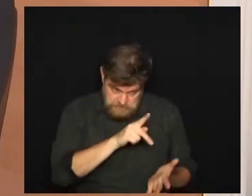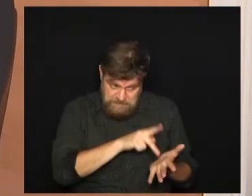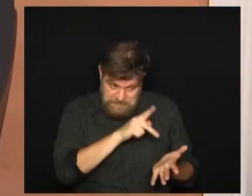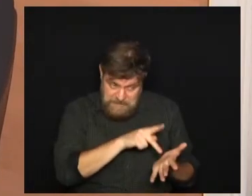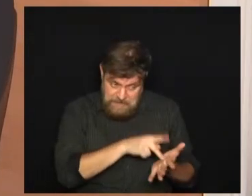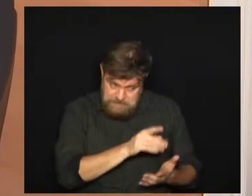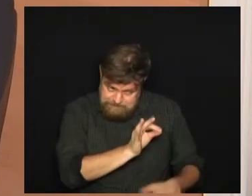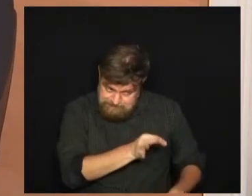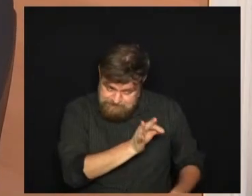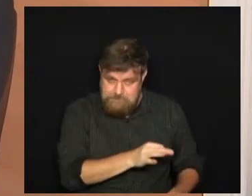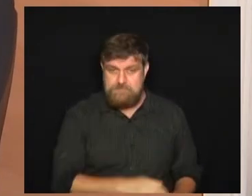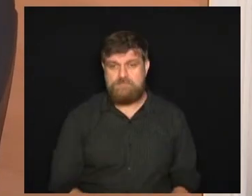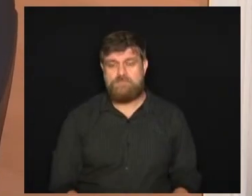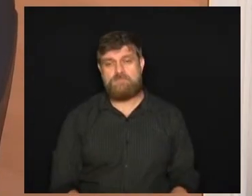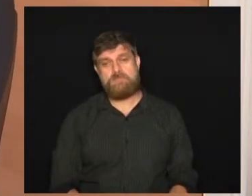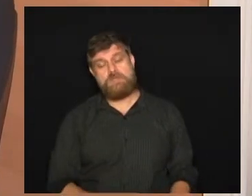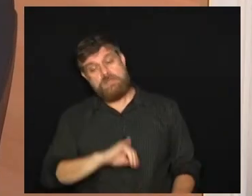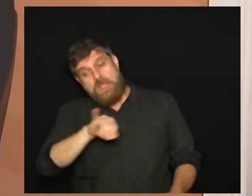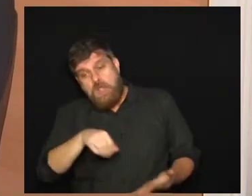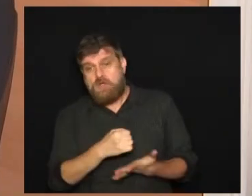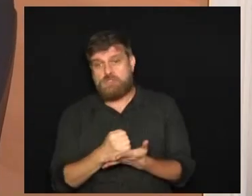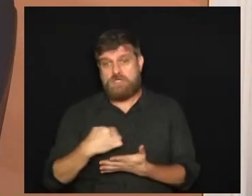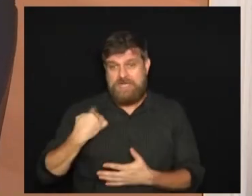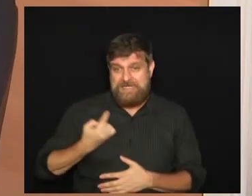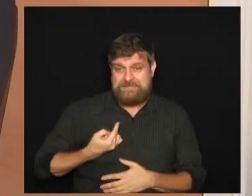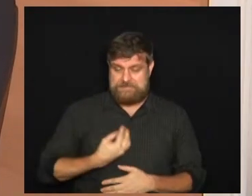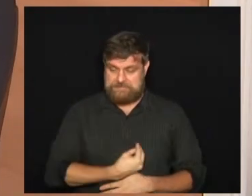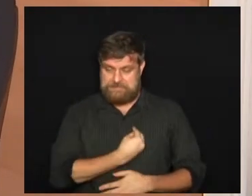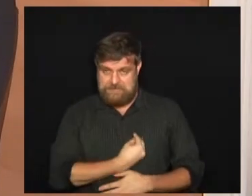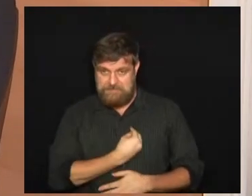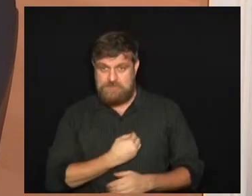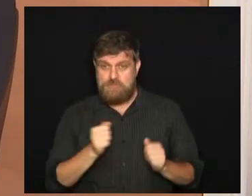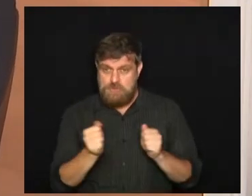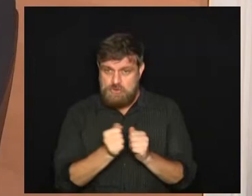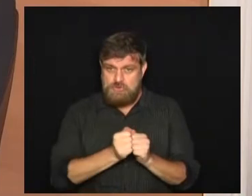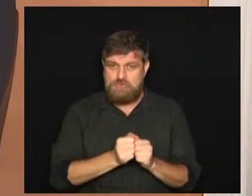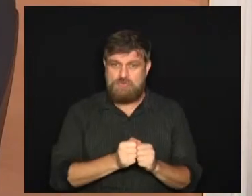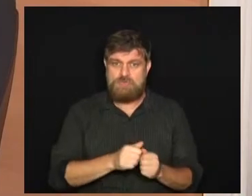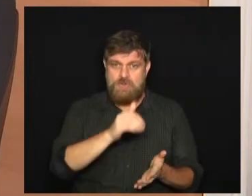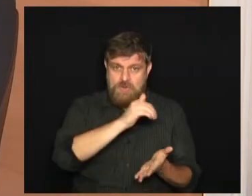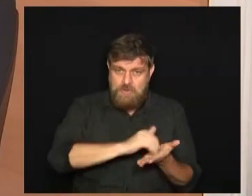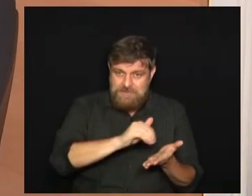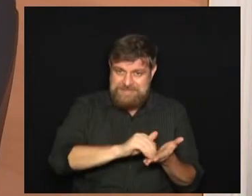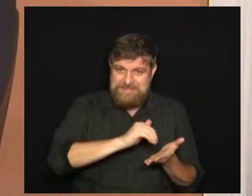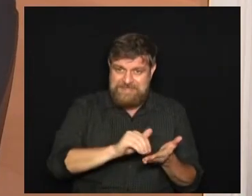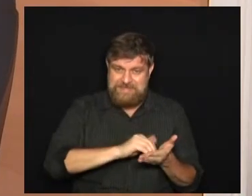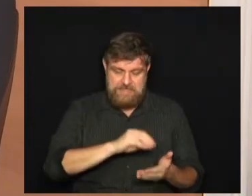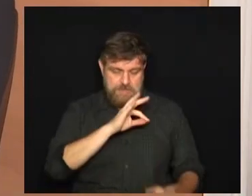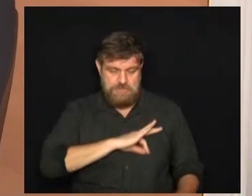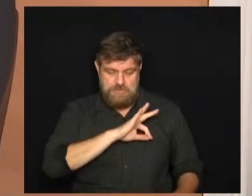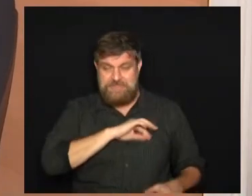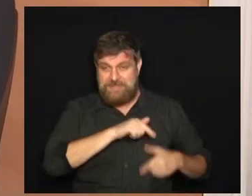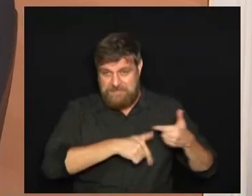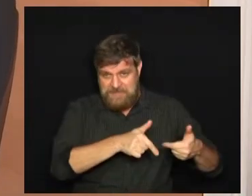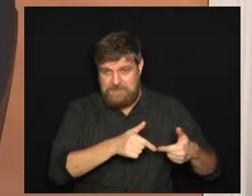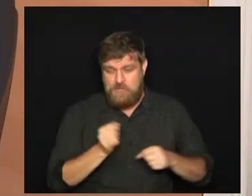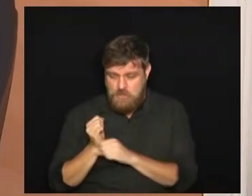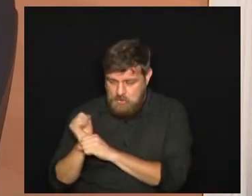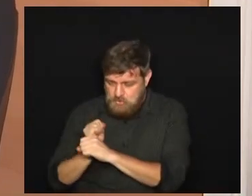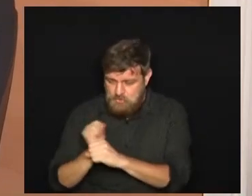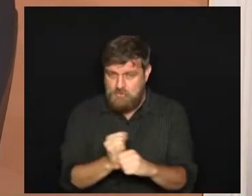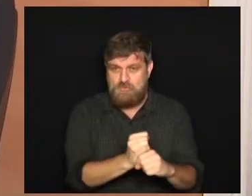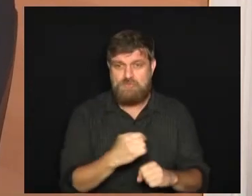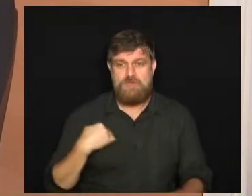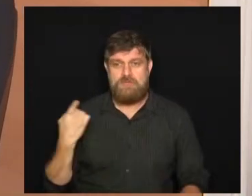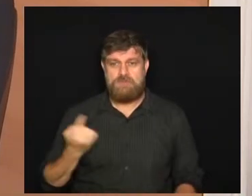Jorge, a gente sempre participa do dia D, lá junto com a Secretaria de Trabalho e Renda, lá no CEPAT. Todo ano a gente está lá também, levantando